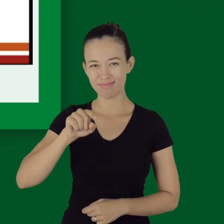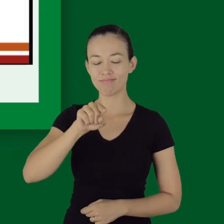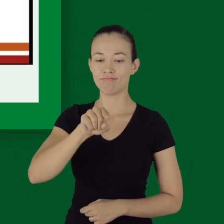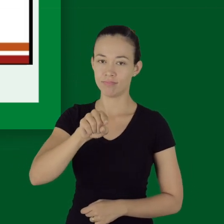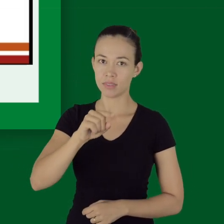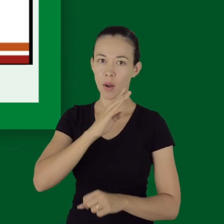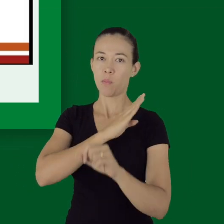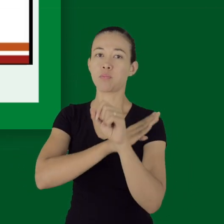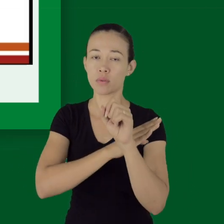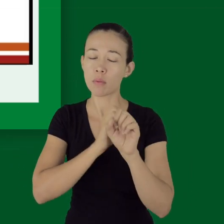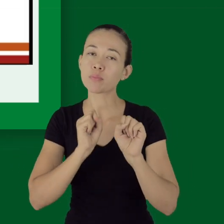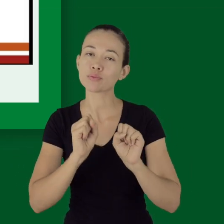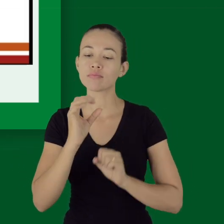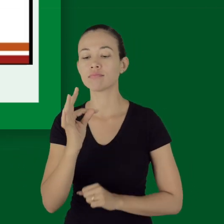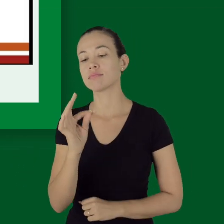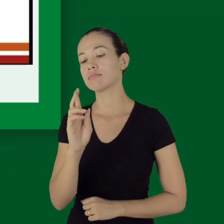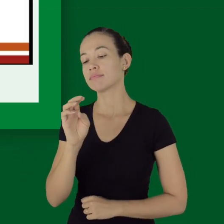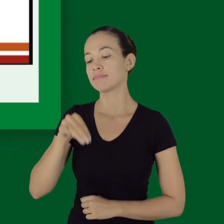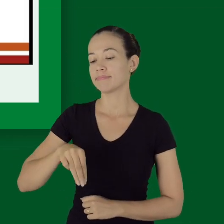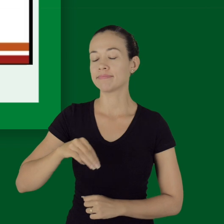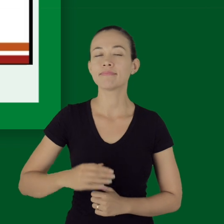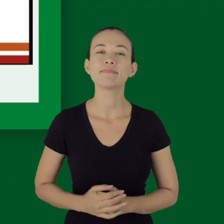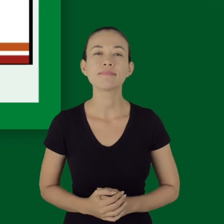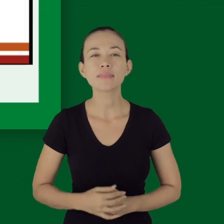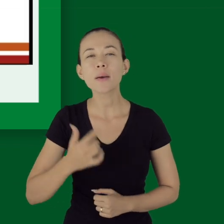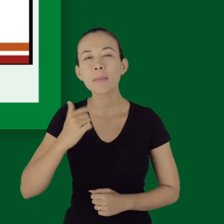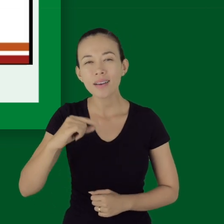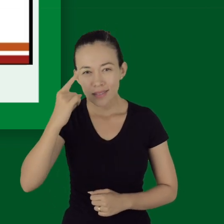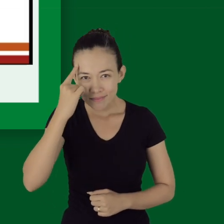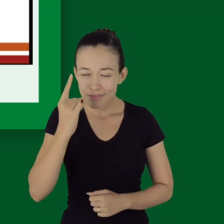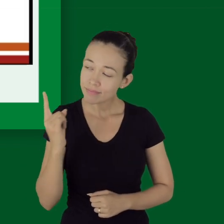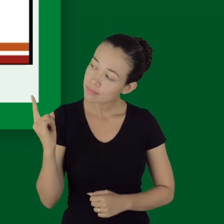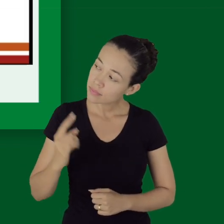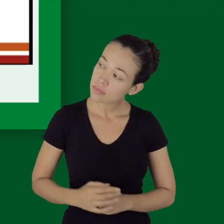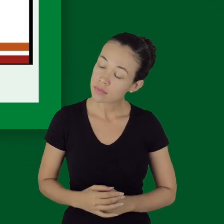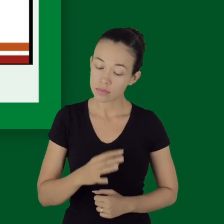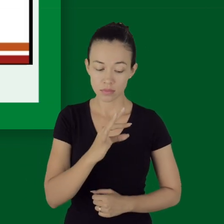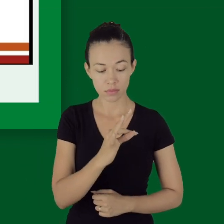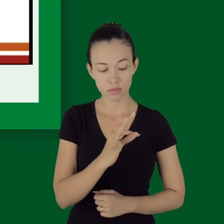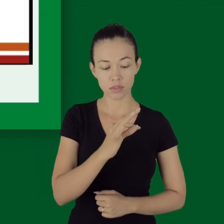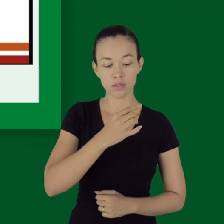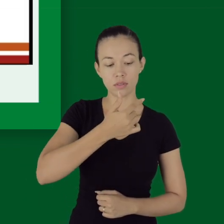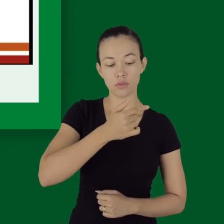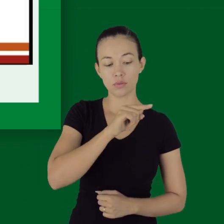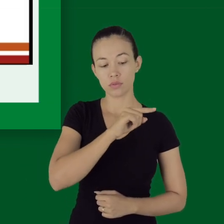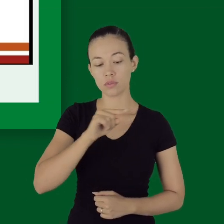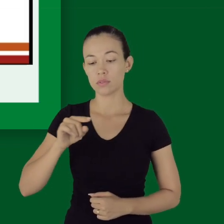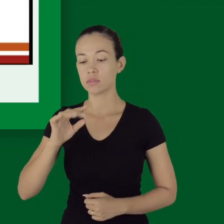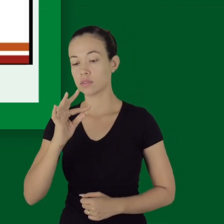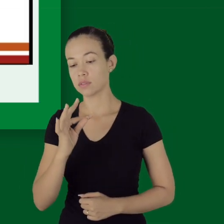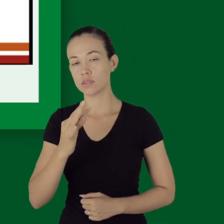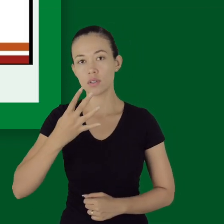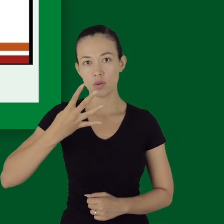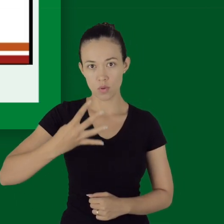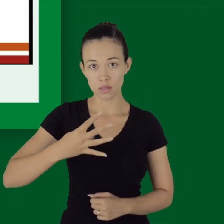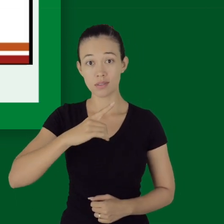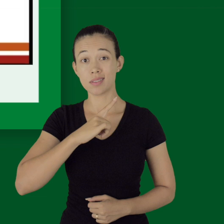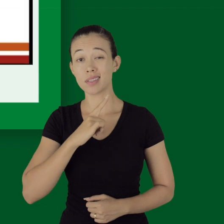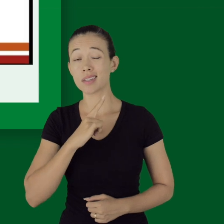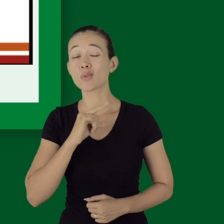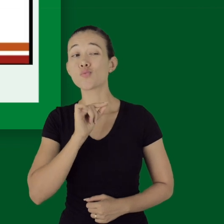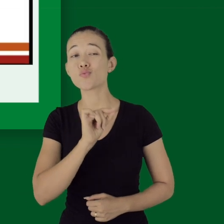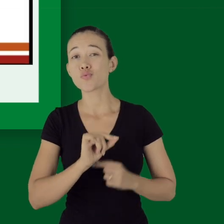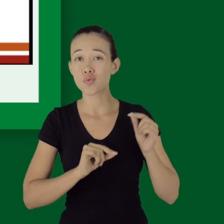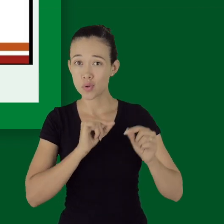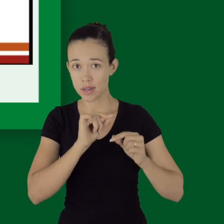miótomos importantes que vale a pena a gente lembrar, que é T2, entre T2 e T4, a gente tem comprometimento de membros inferiores, tronco, perda de sensibilidade